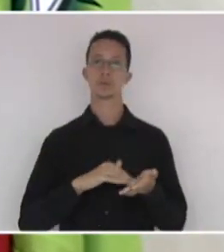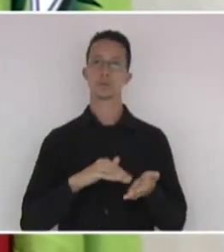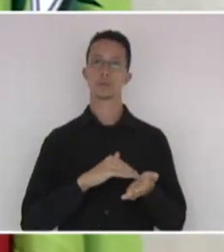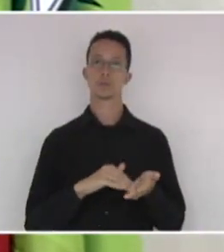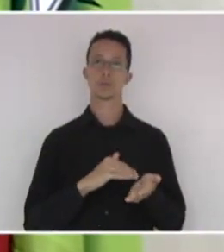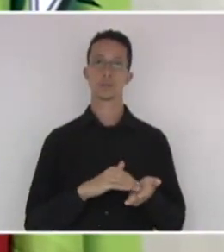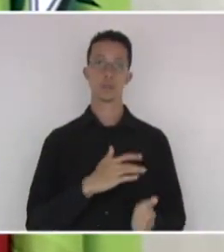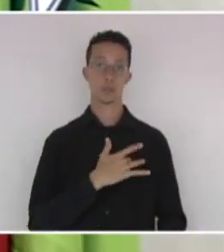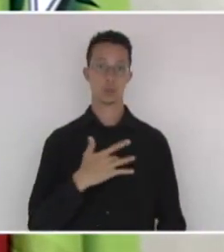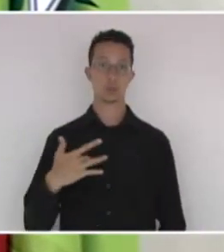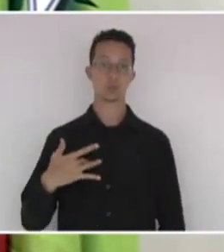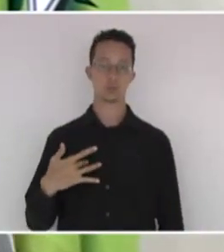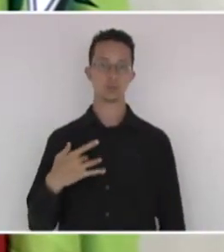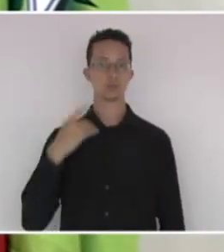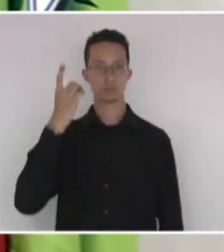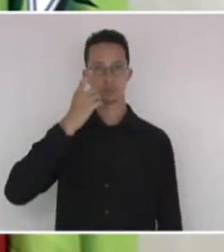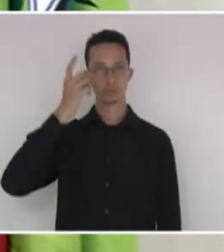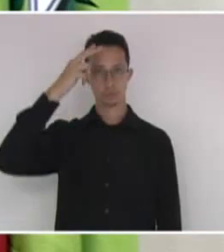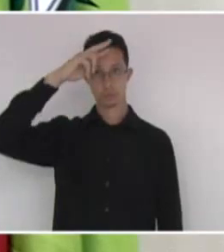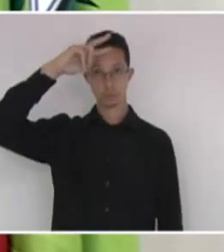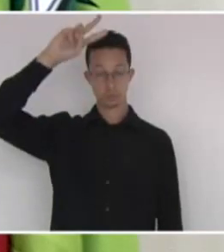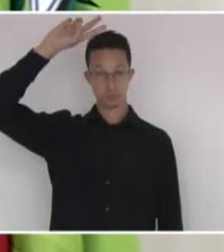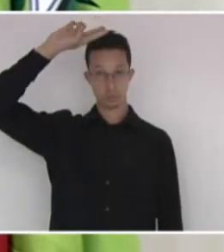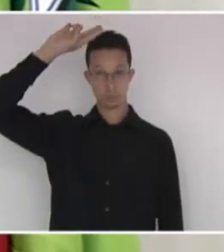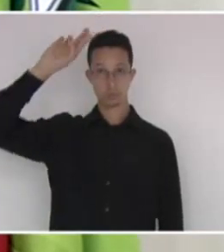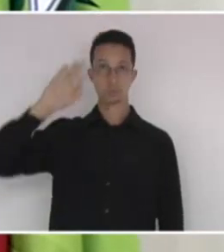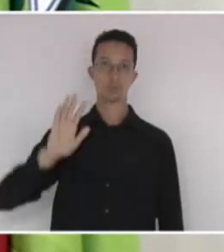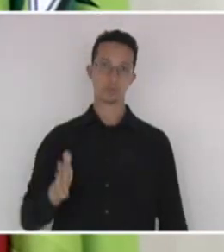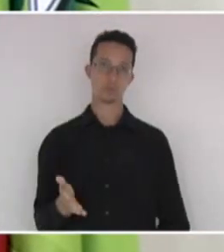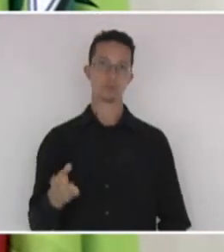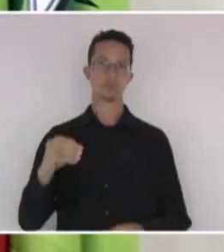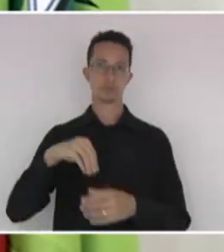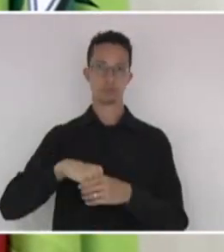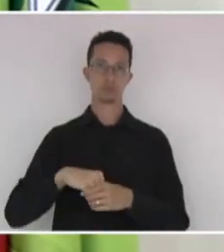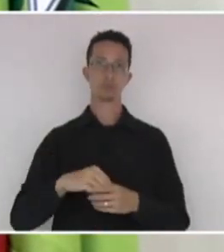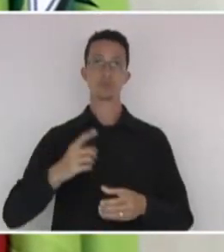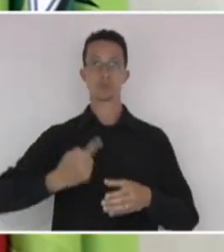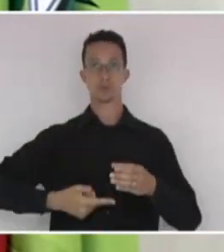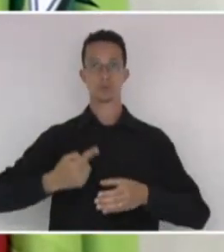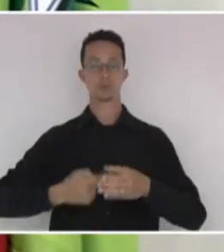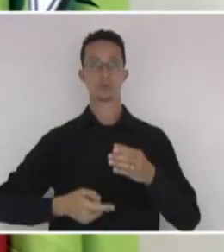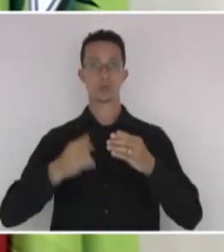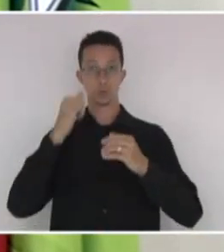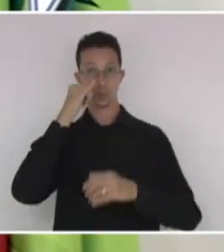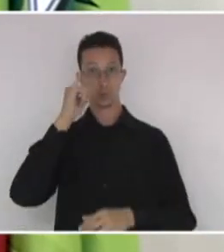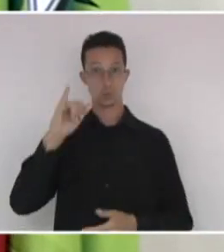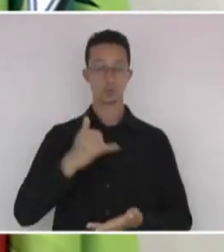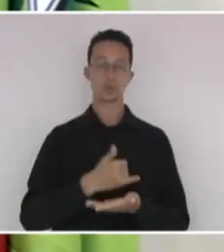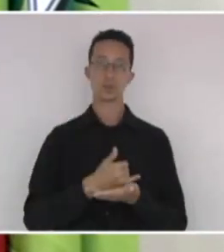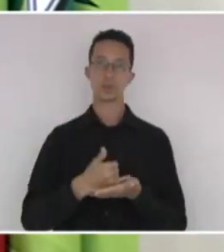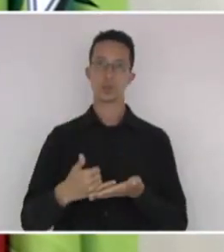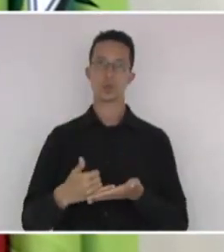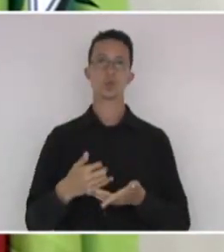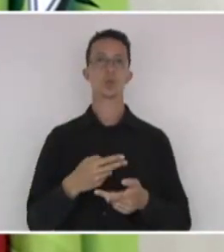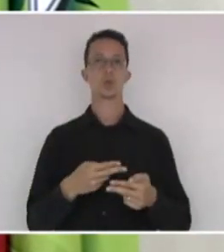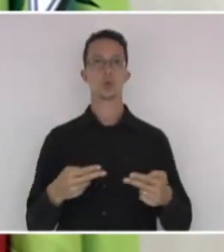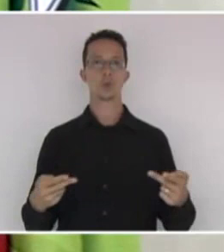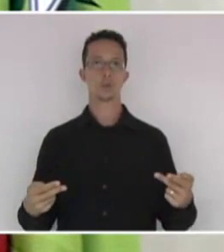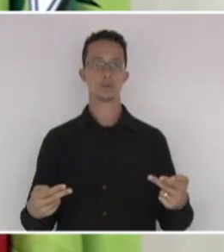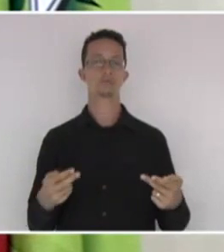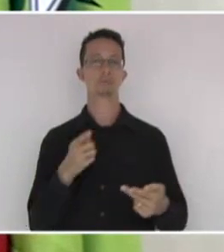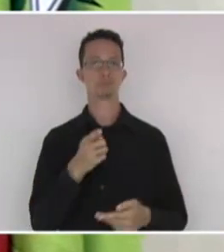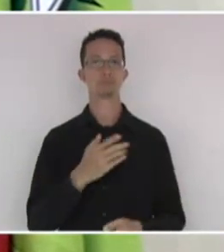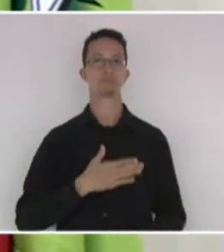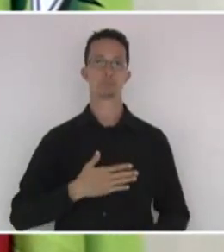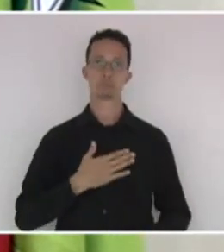Caro Preso, que já participou também da nossa comissão de combate à prevenção às drogas, está muito interessado na